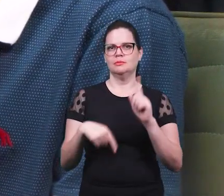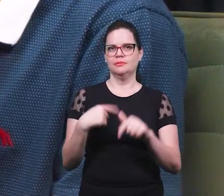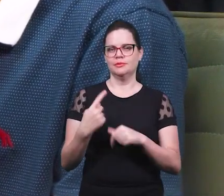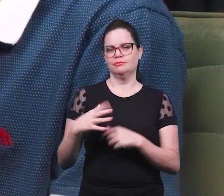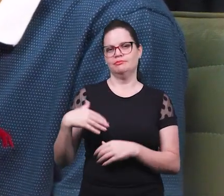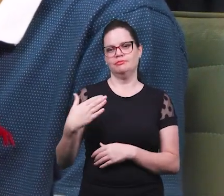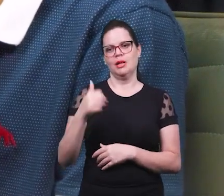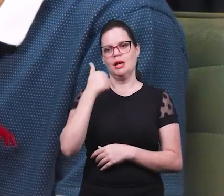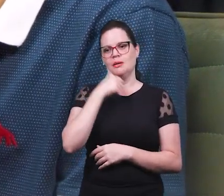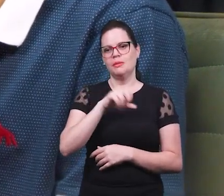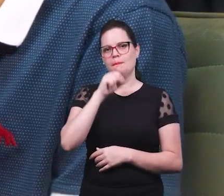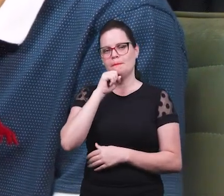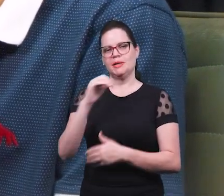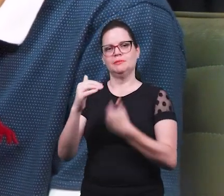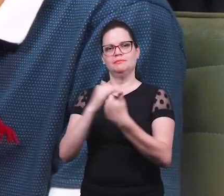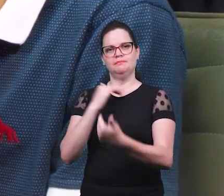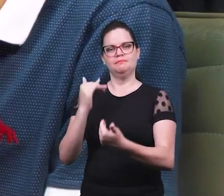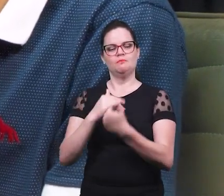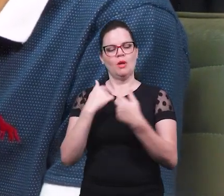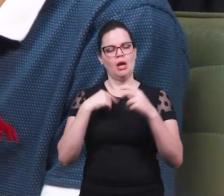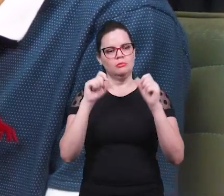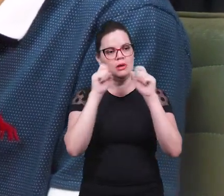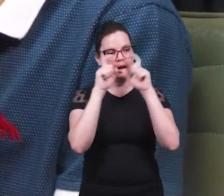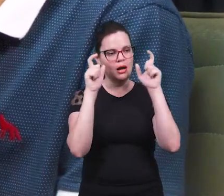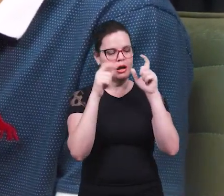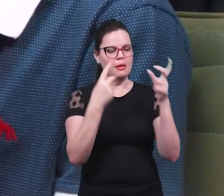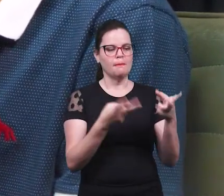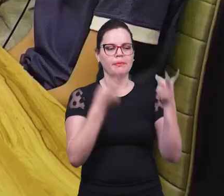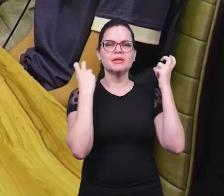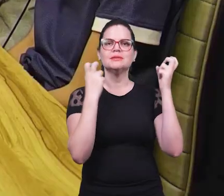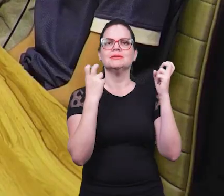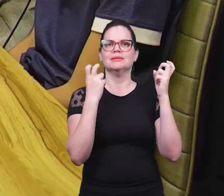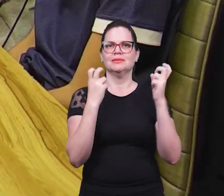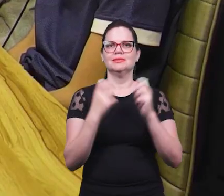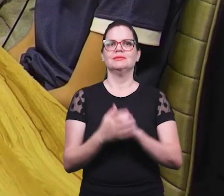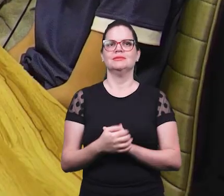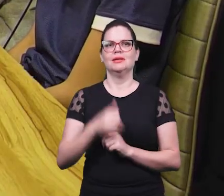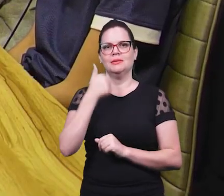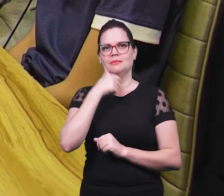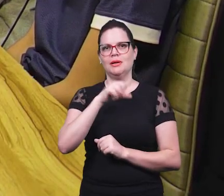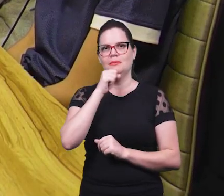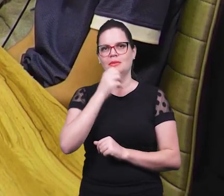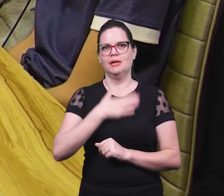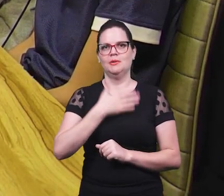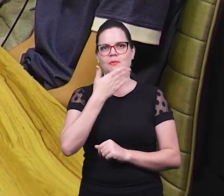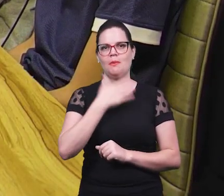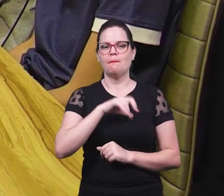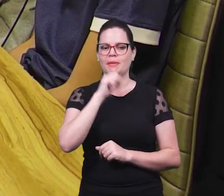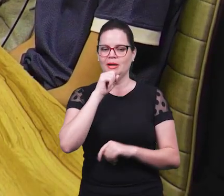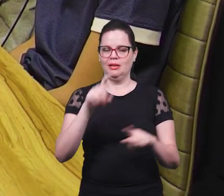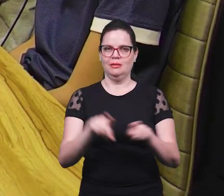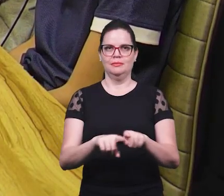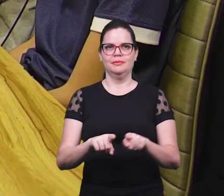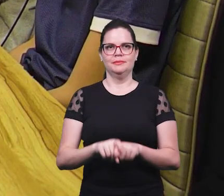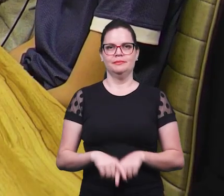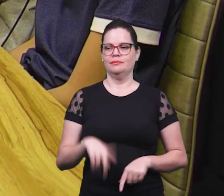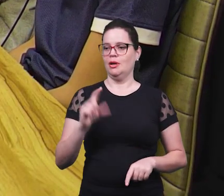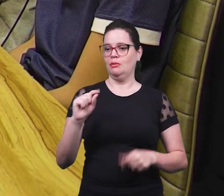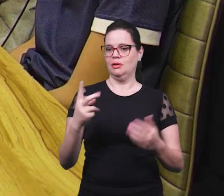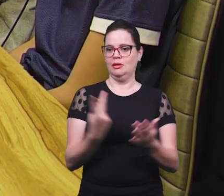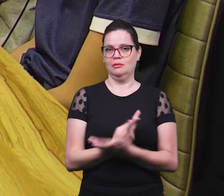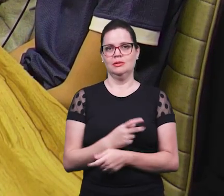o conselho e a ajuda da minha mãe, eu consegui perceber. E aí, Vanessa, Minha mãe e do meu pai. o que que acontece, né? Aham. Ele